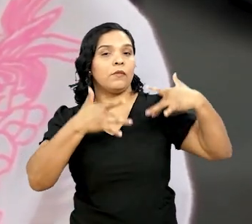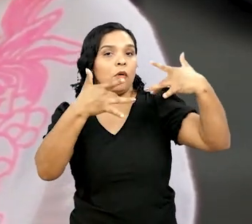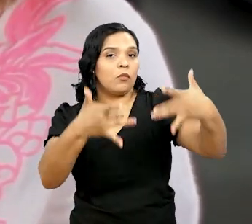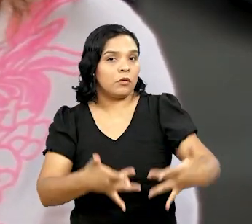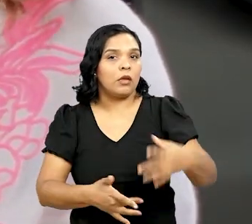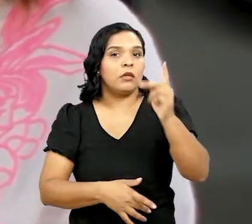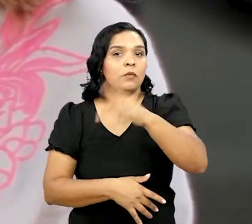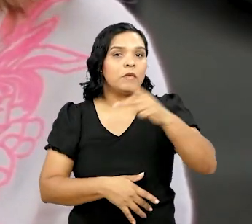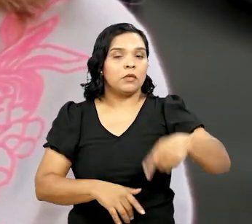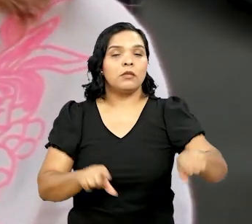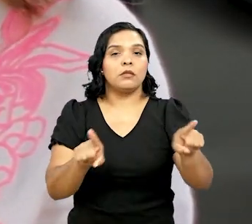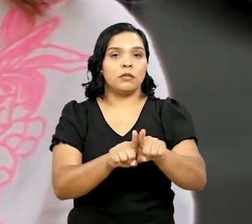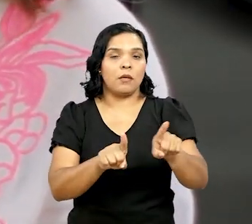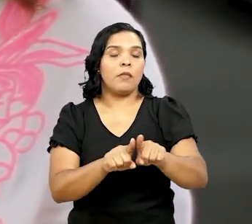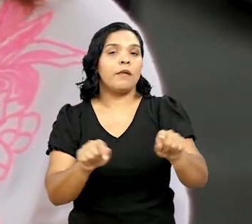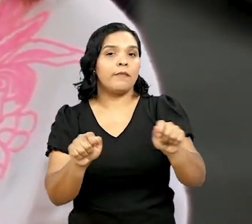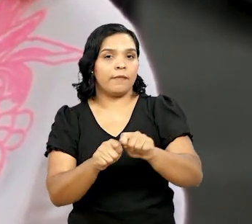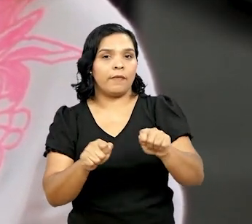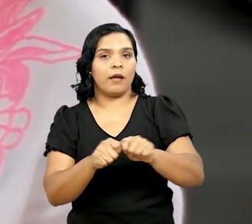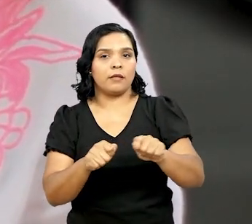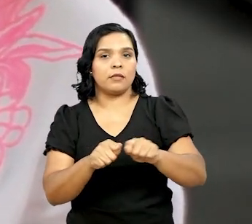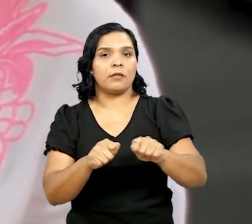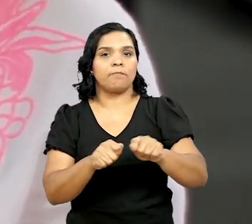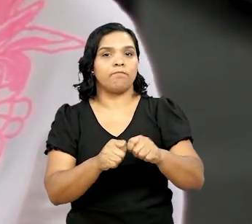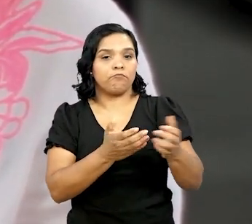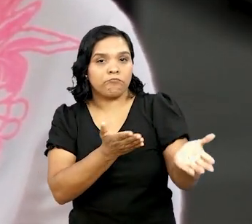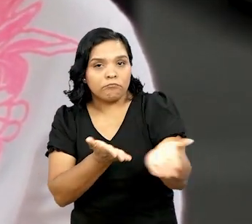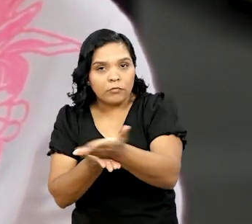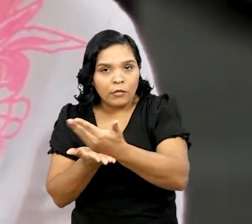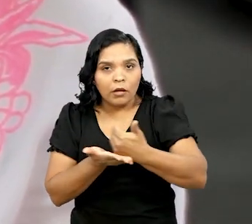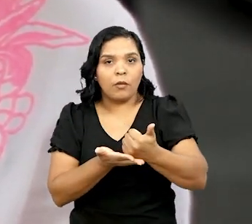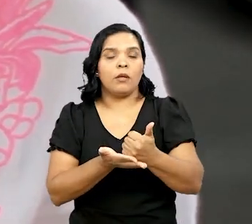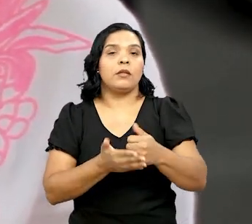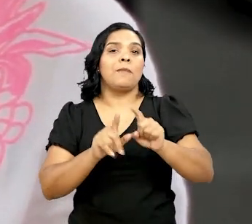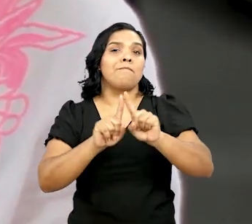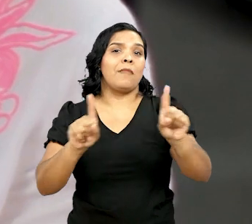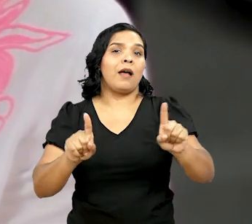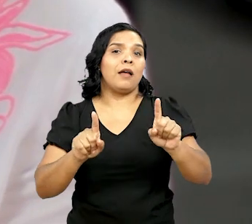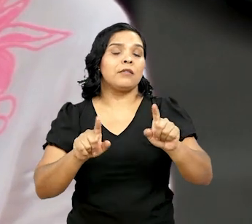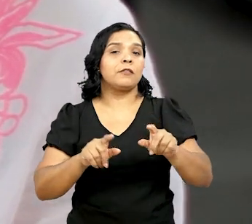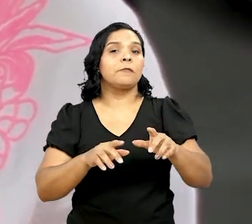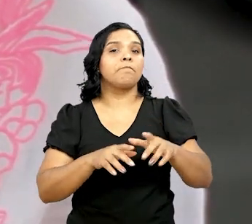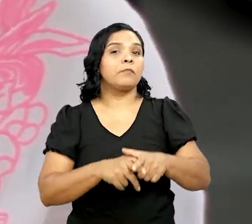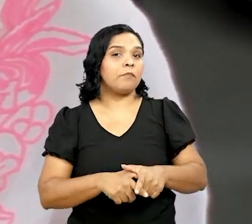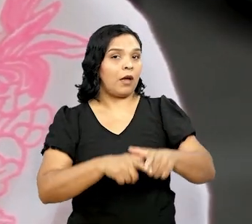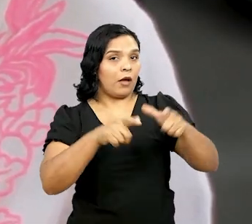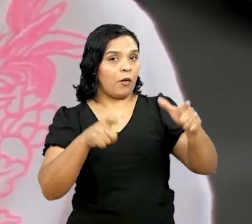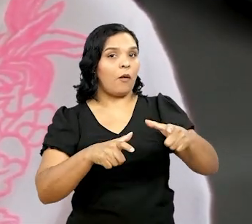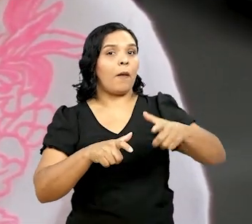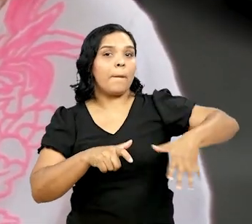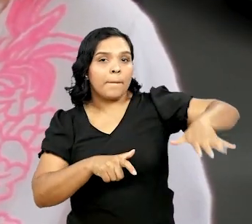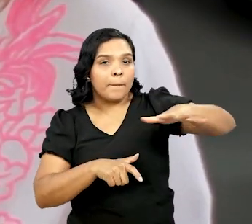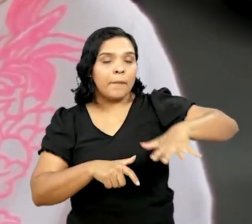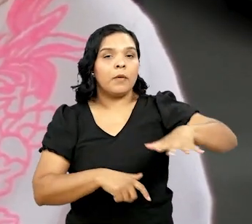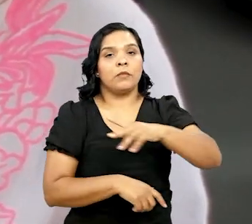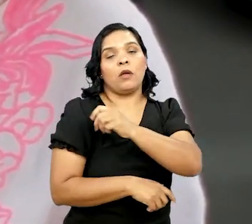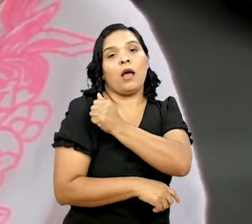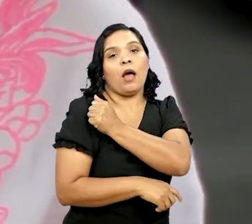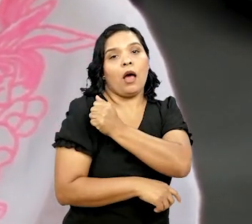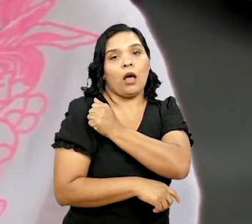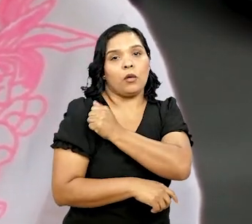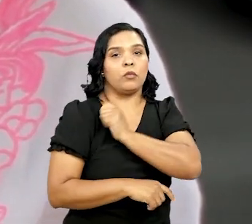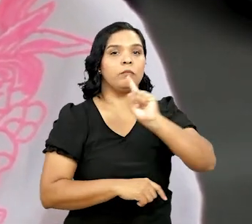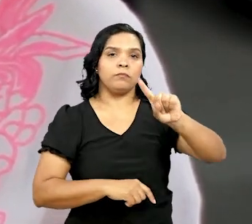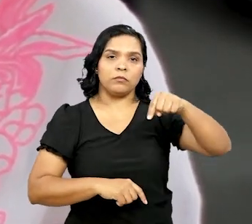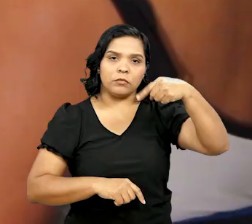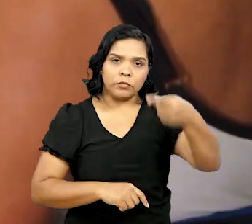voluntários. Professores também fazem essa coleta, mas a maior parte é feita justamente com os alunos.